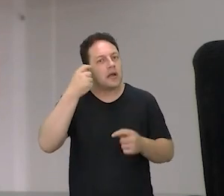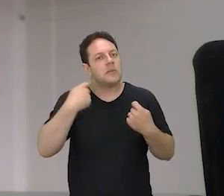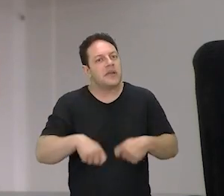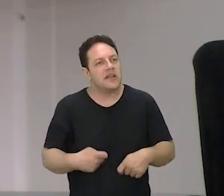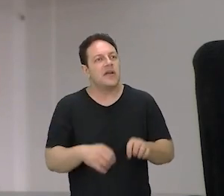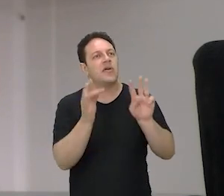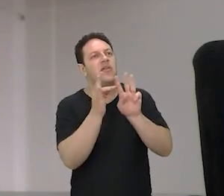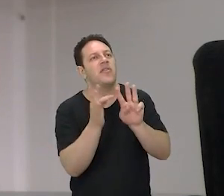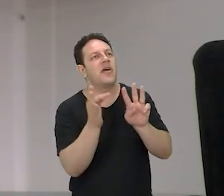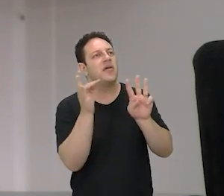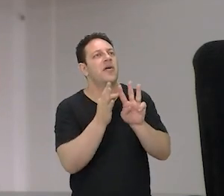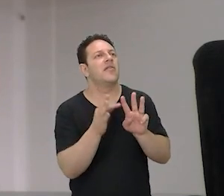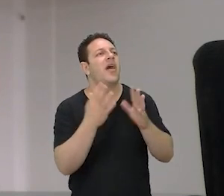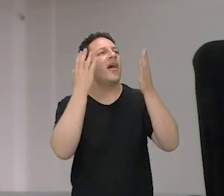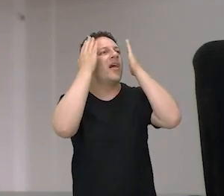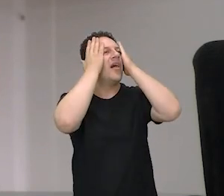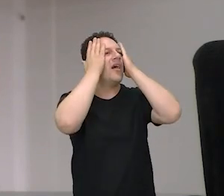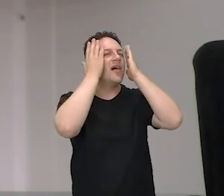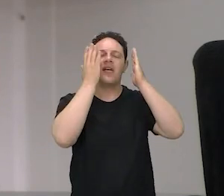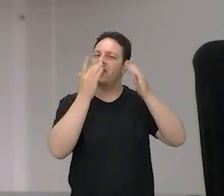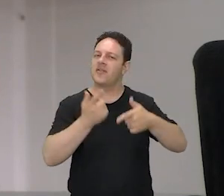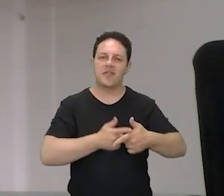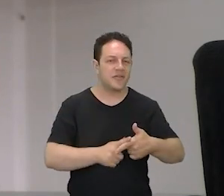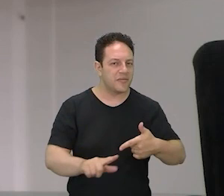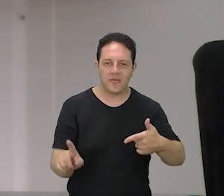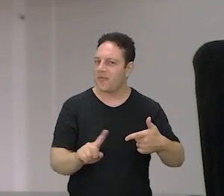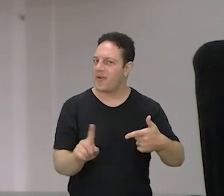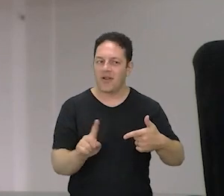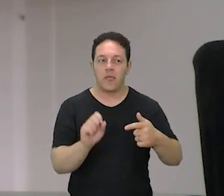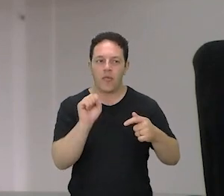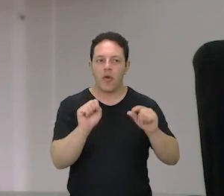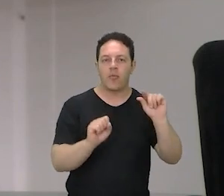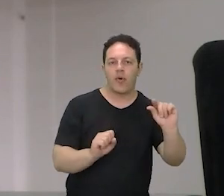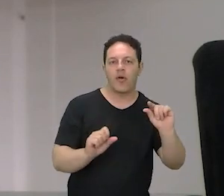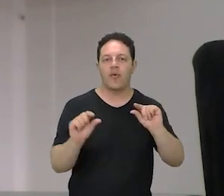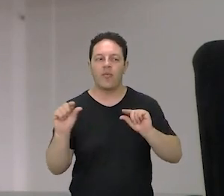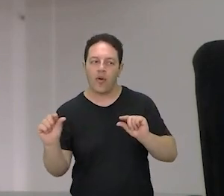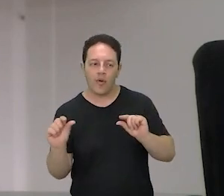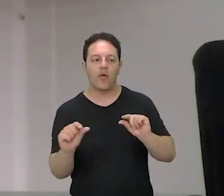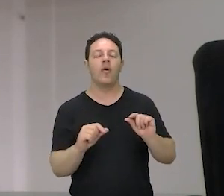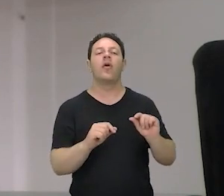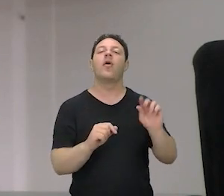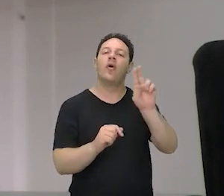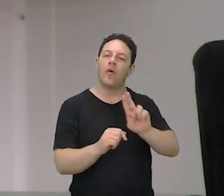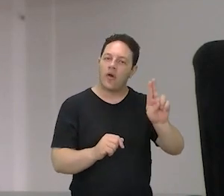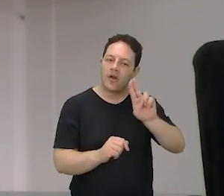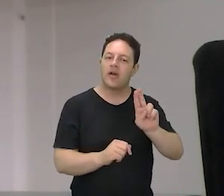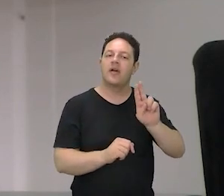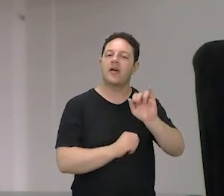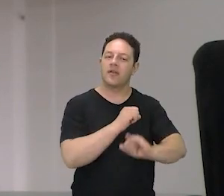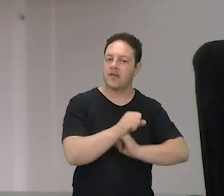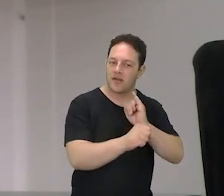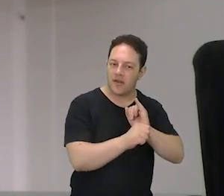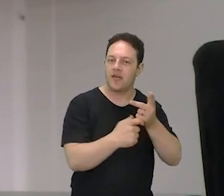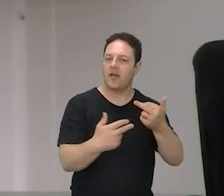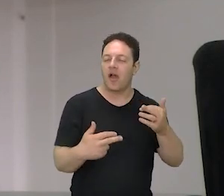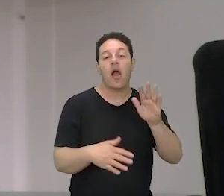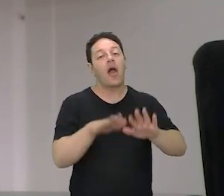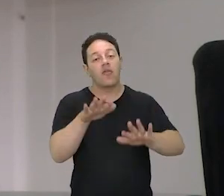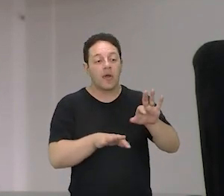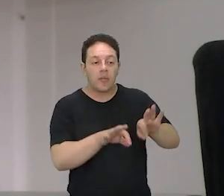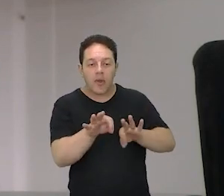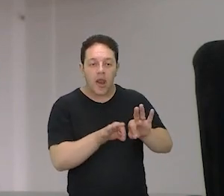assim, valiosa para quem pega itinerário, é ter plano A, plano B.